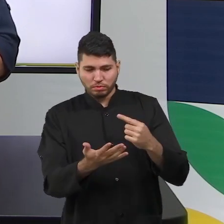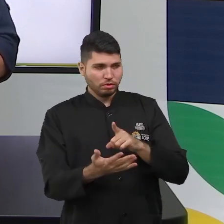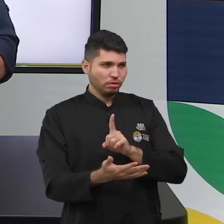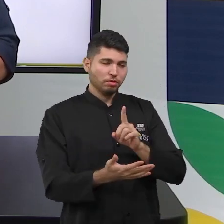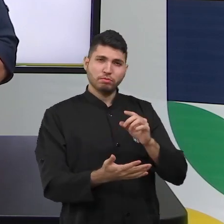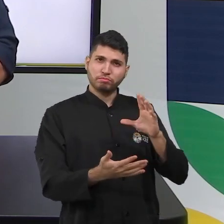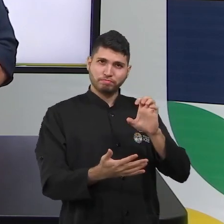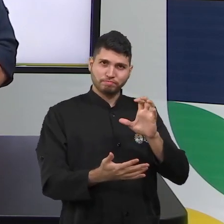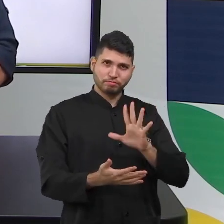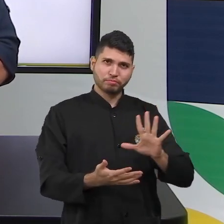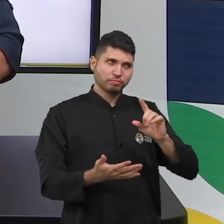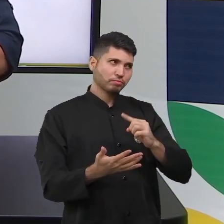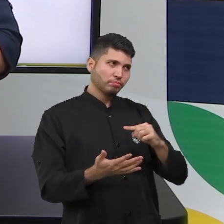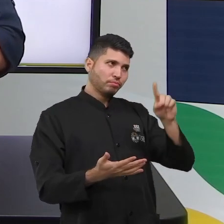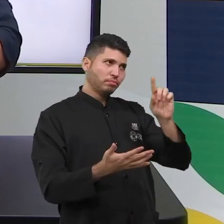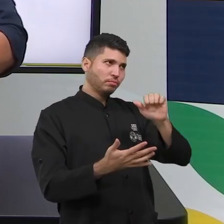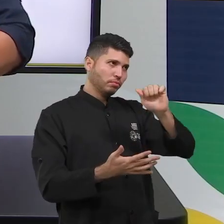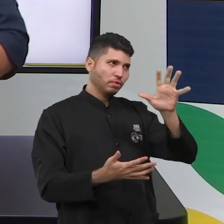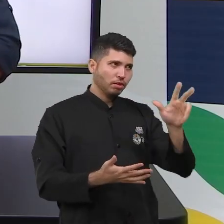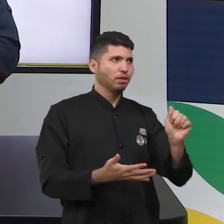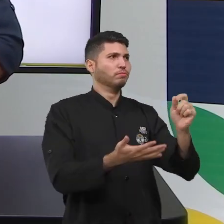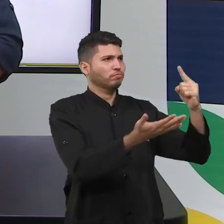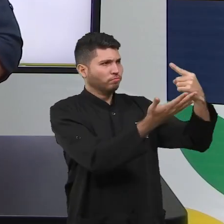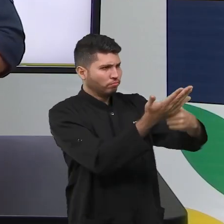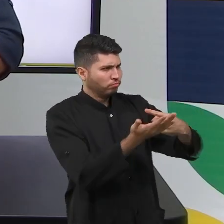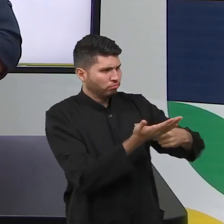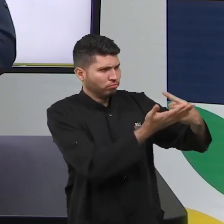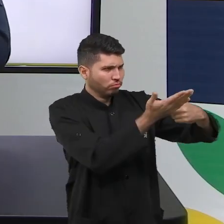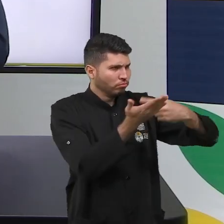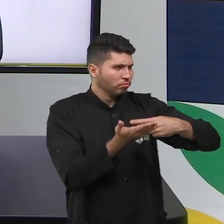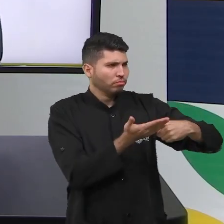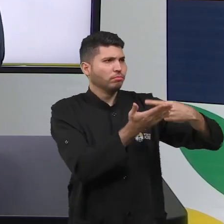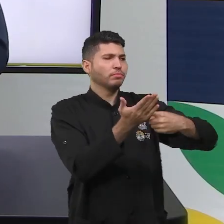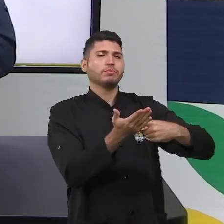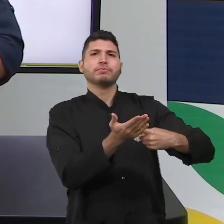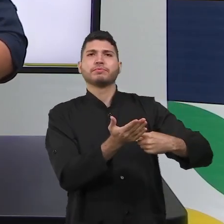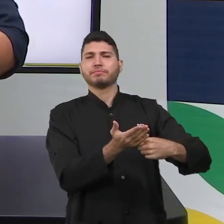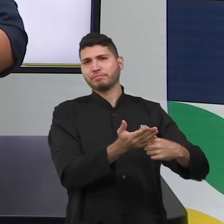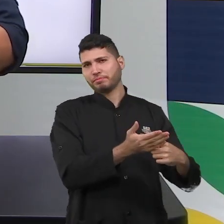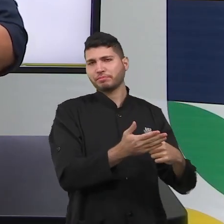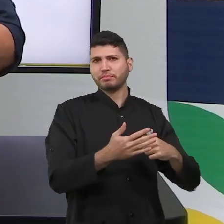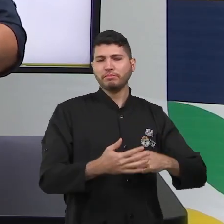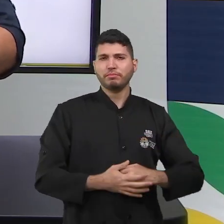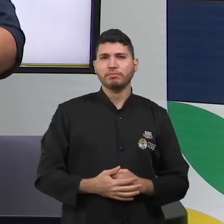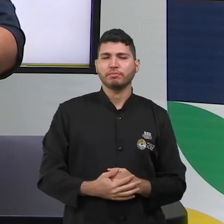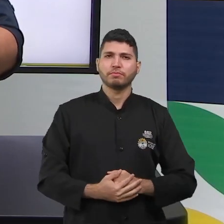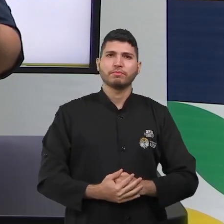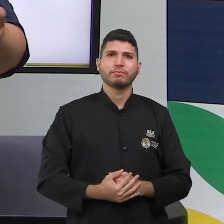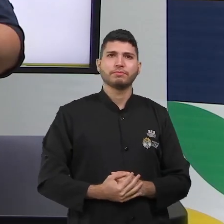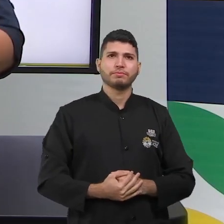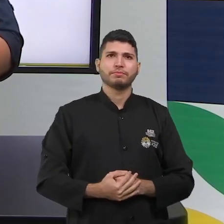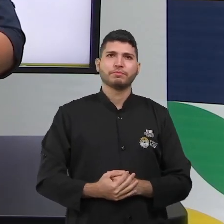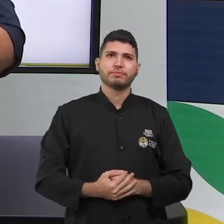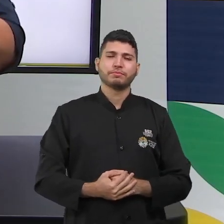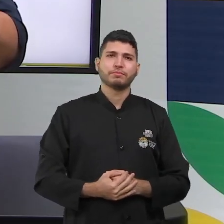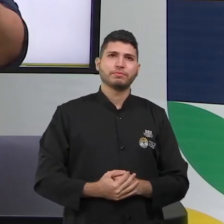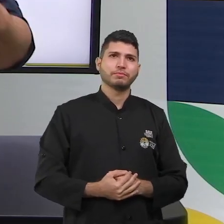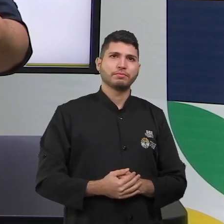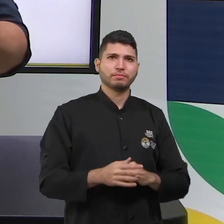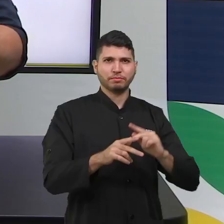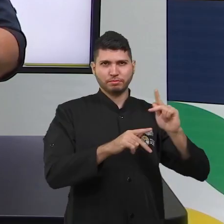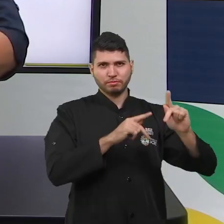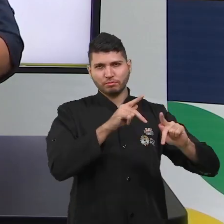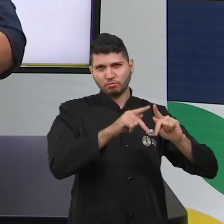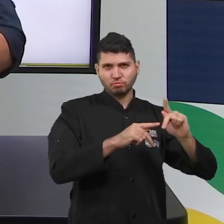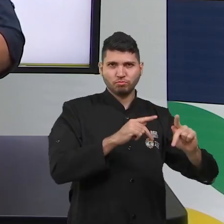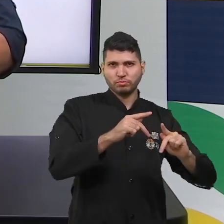porque a própria África ela é dividida naquele momento, assim como hoje também é. Então, existiam povos que eram